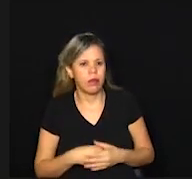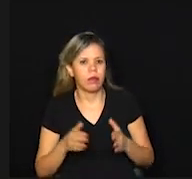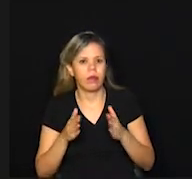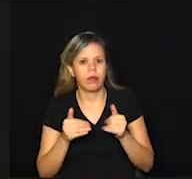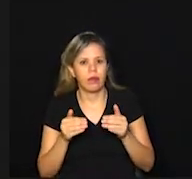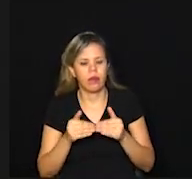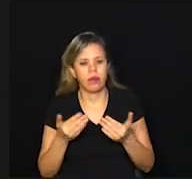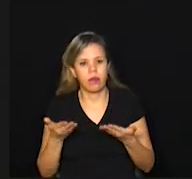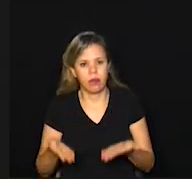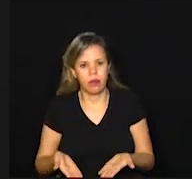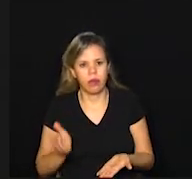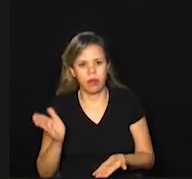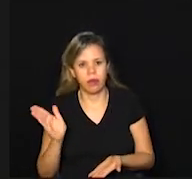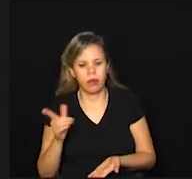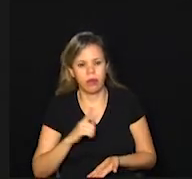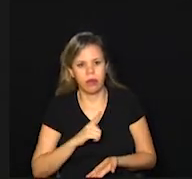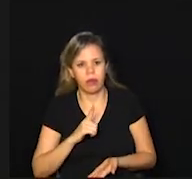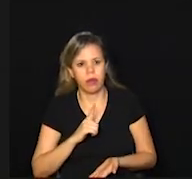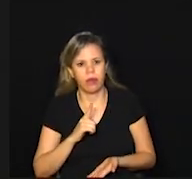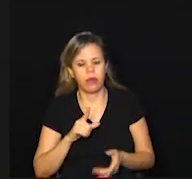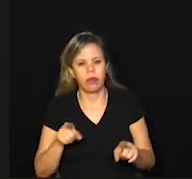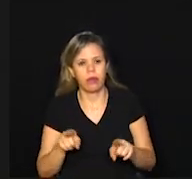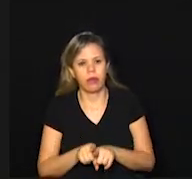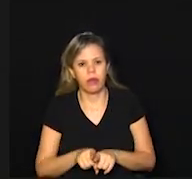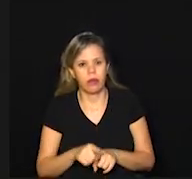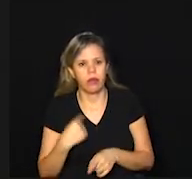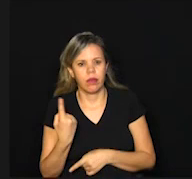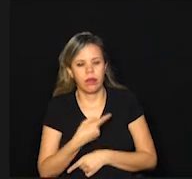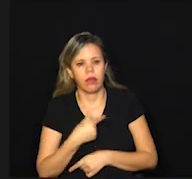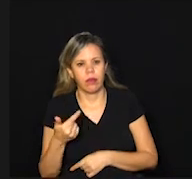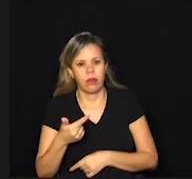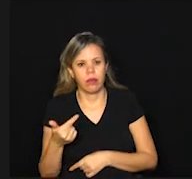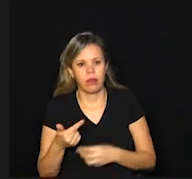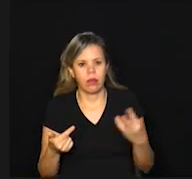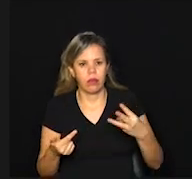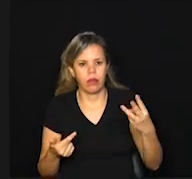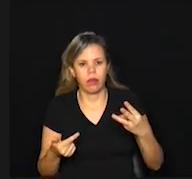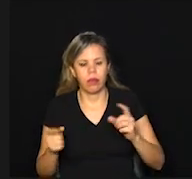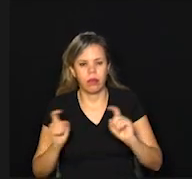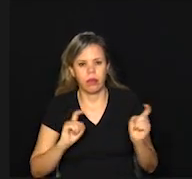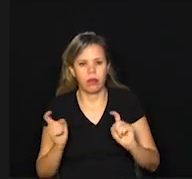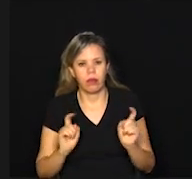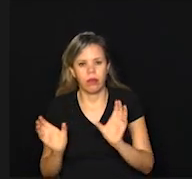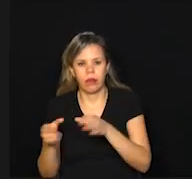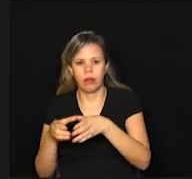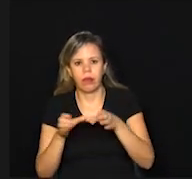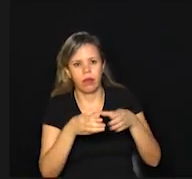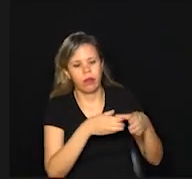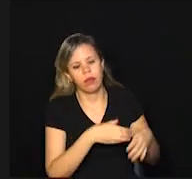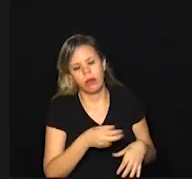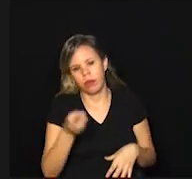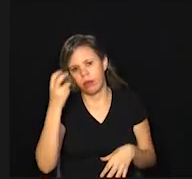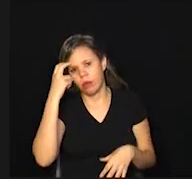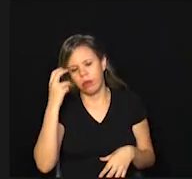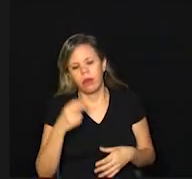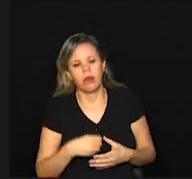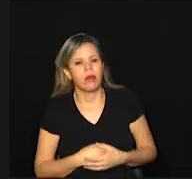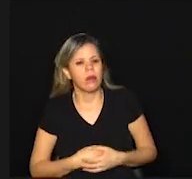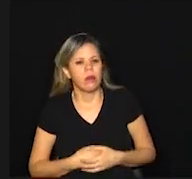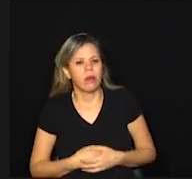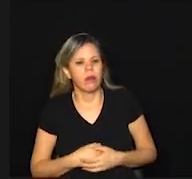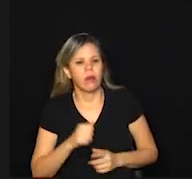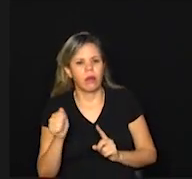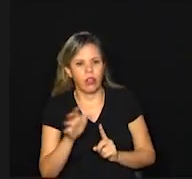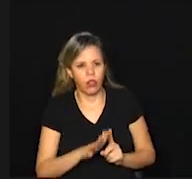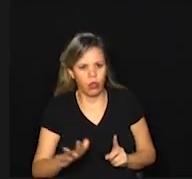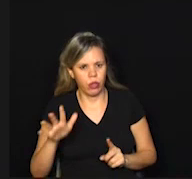peço aqui na já temos garantida né é a nossa segunda ou terceira reunião com a comissão de cultura é mais a